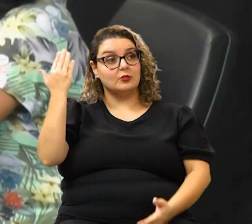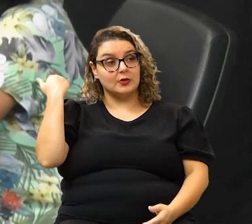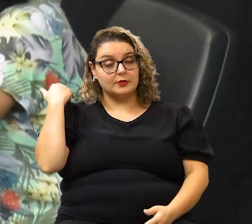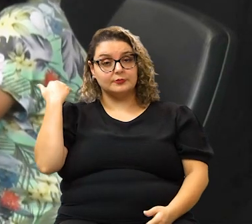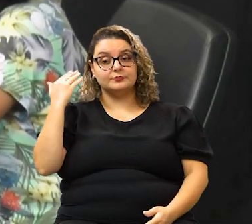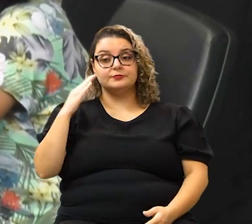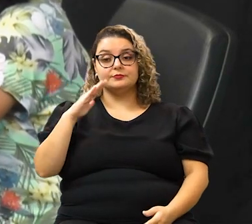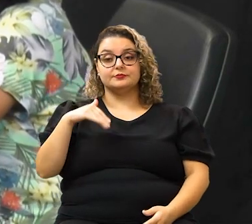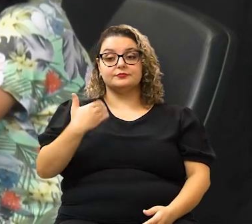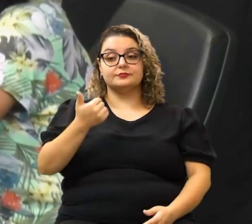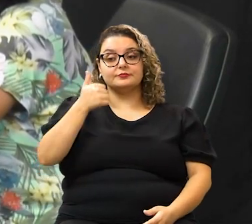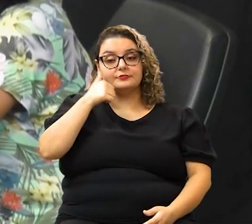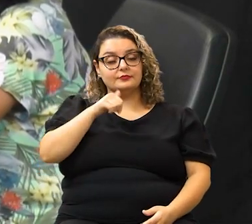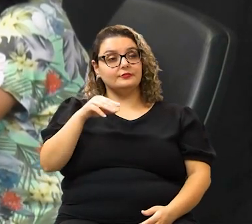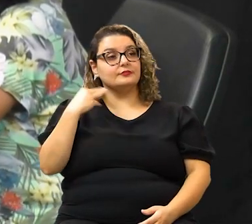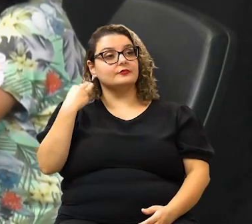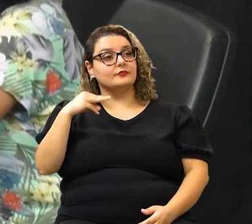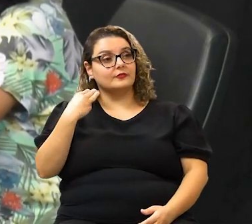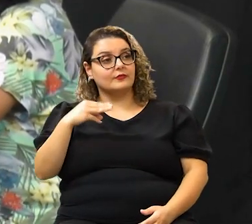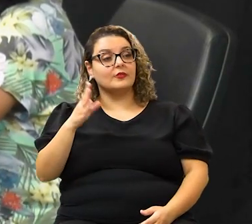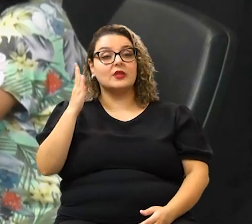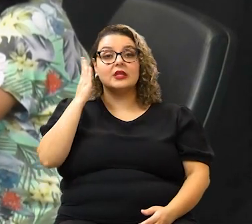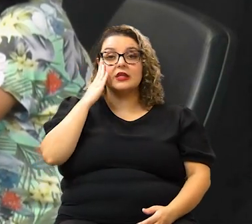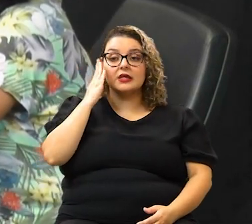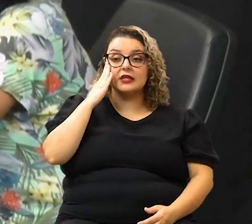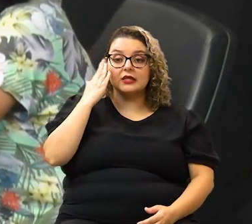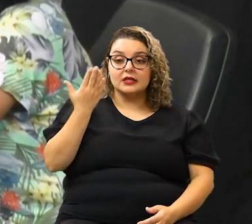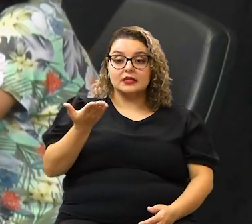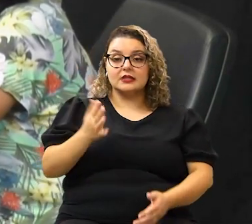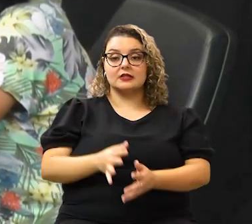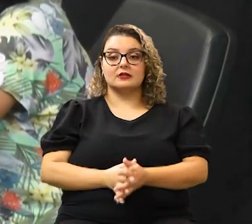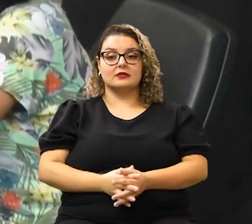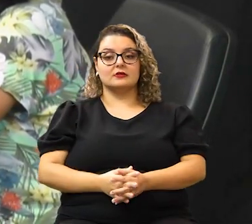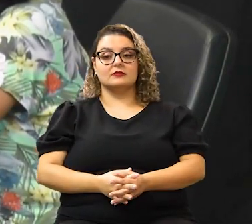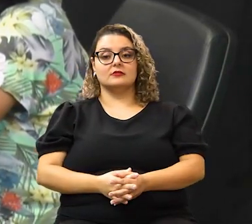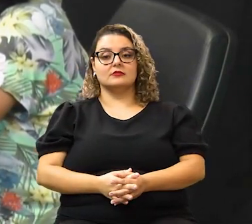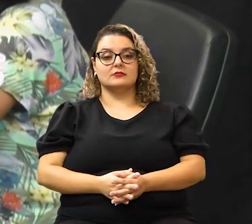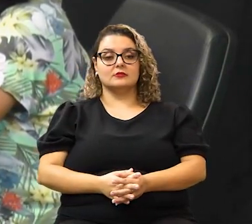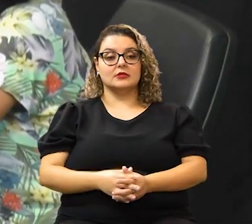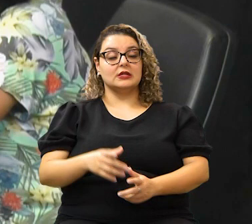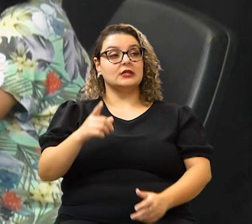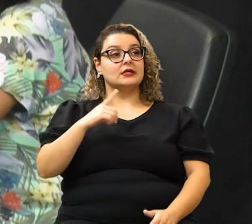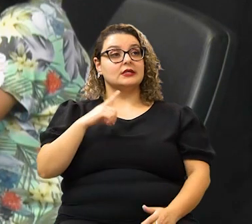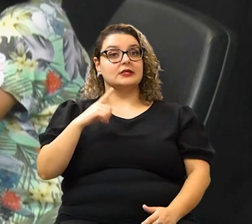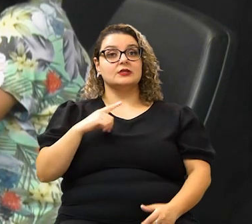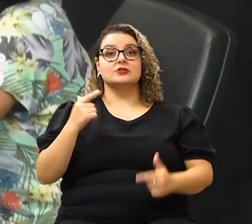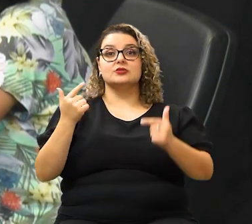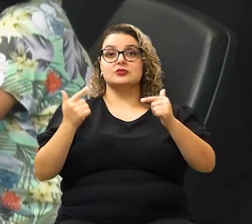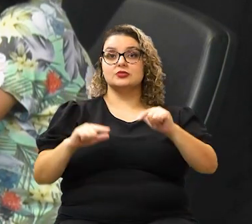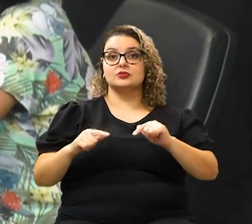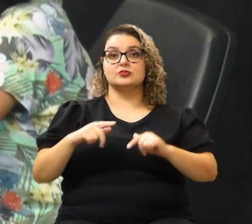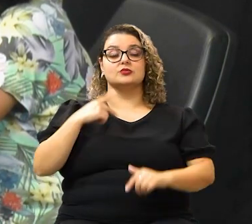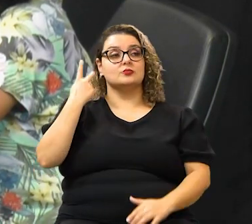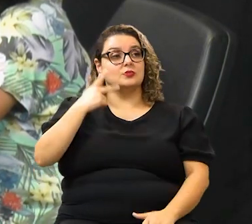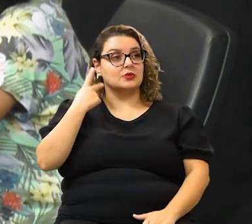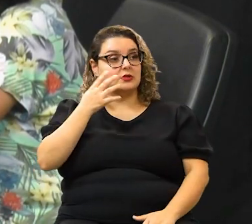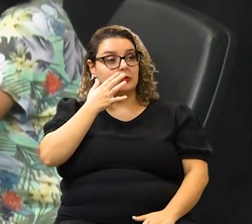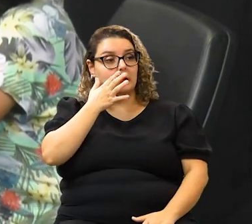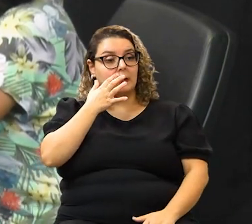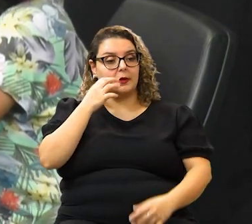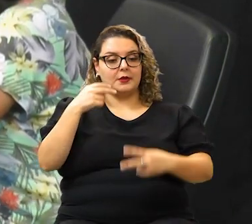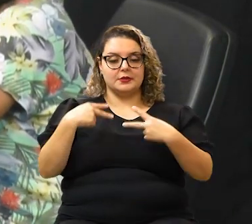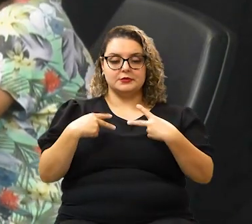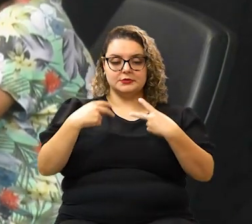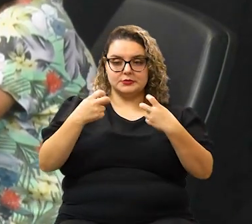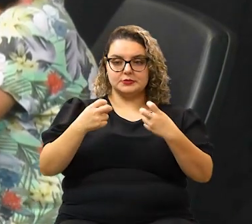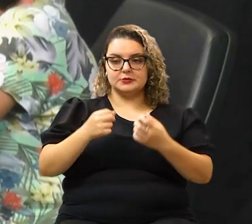né? Quando a Mariana entendeu que existia um espaço na política e se